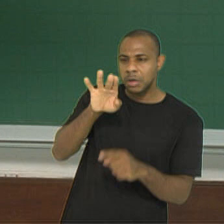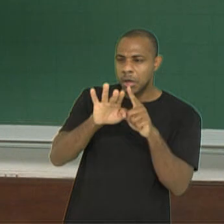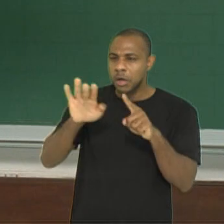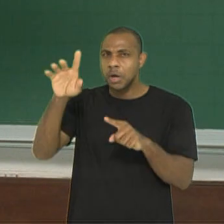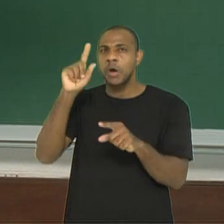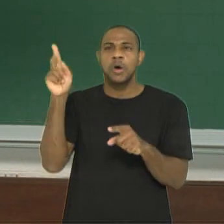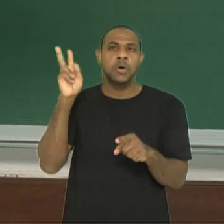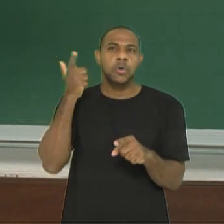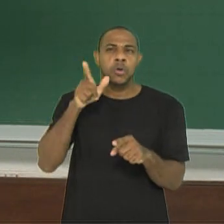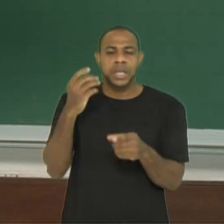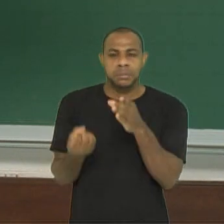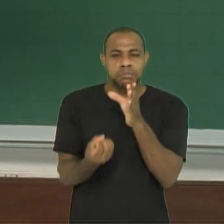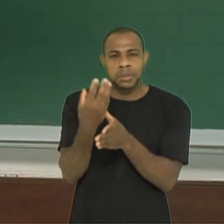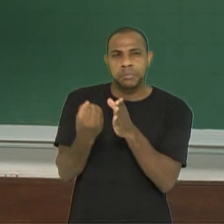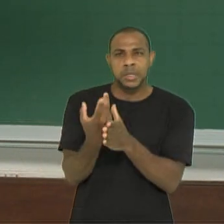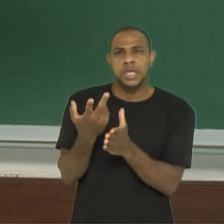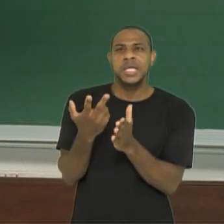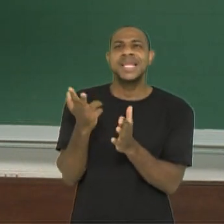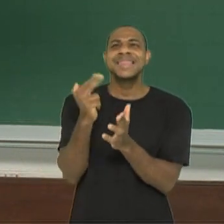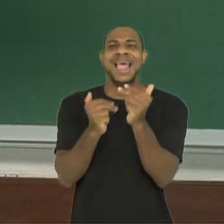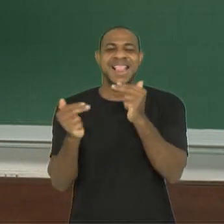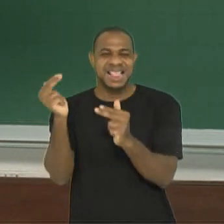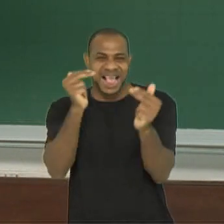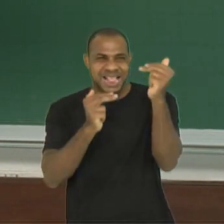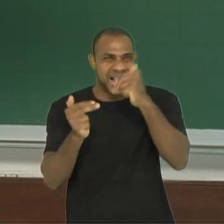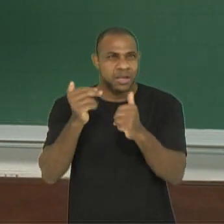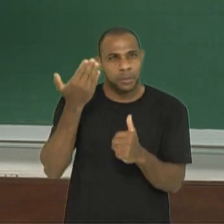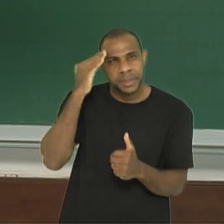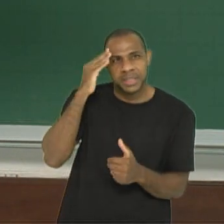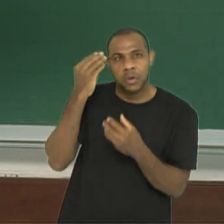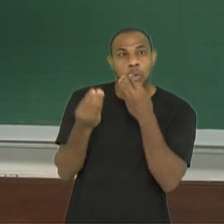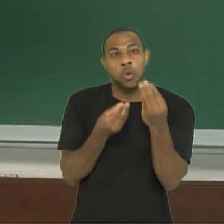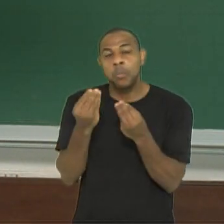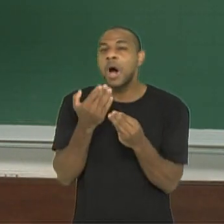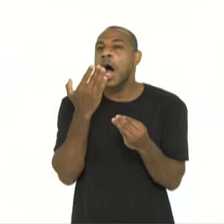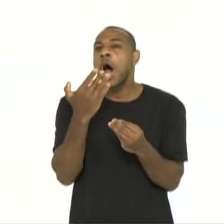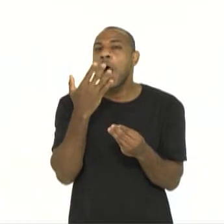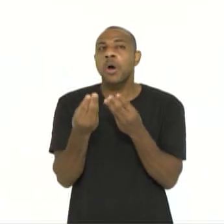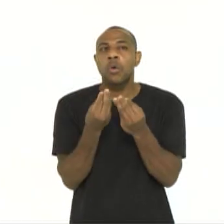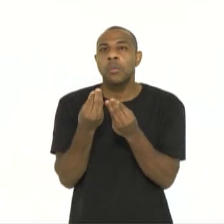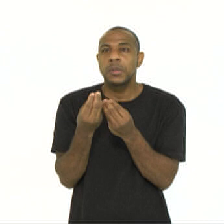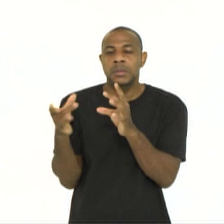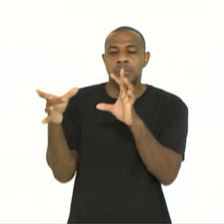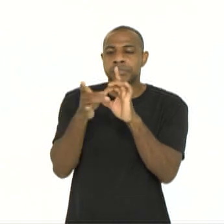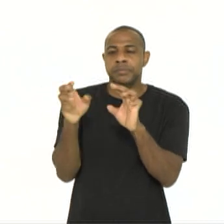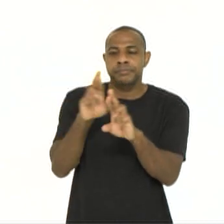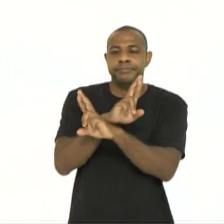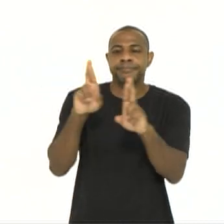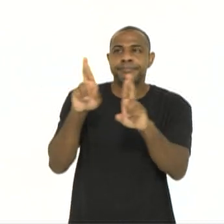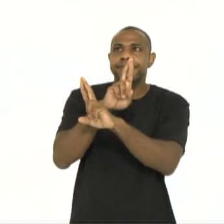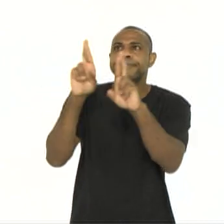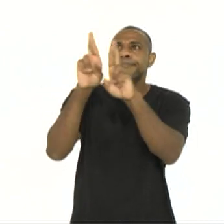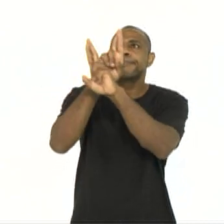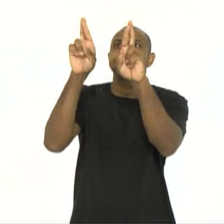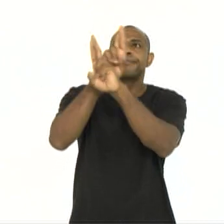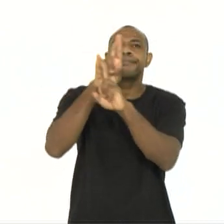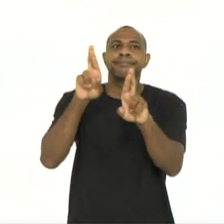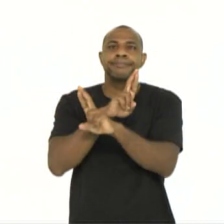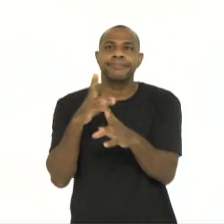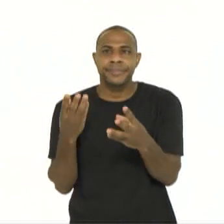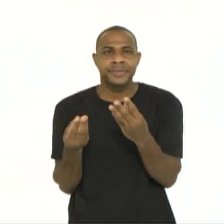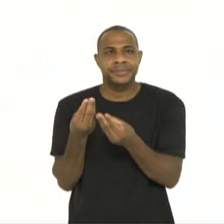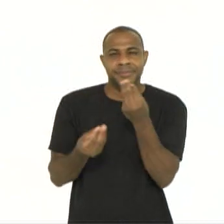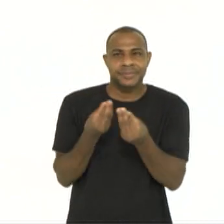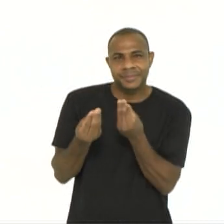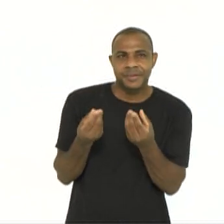produzir determinado tipo de desenhos, compreendendo como é que as cores elas se relacionam uma com a outra. E aí fazer um trabalho